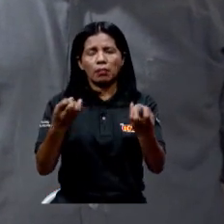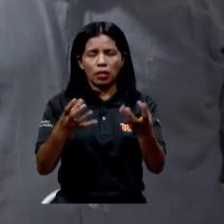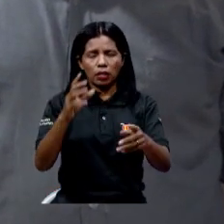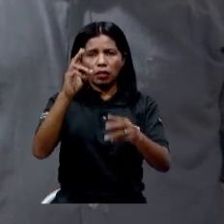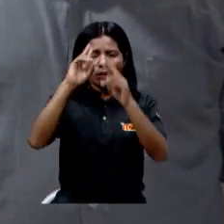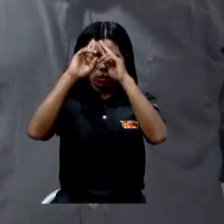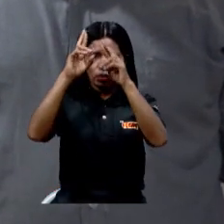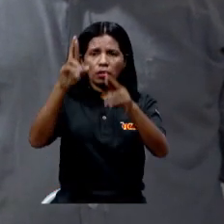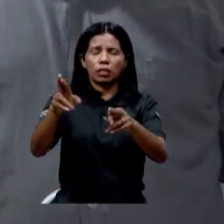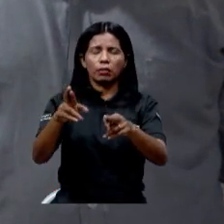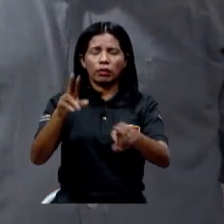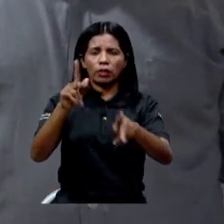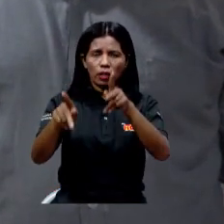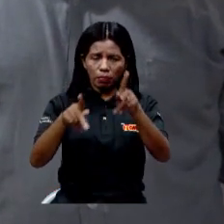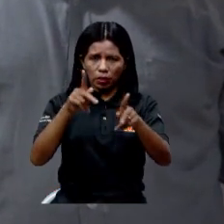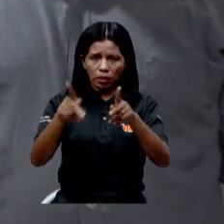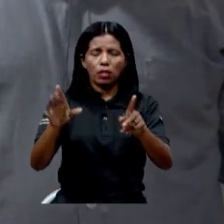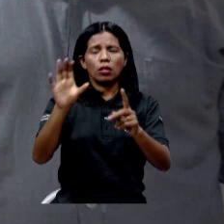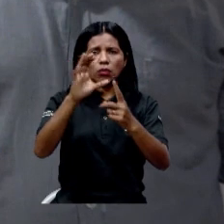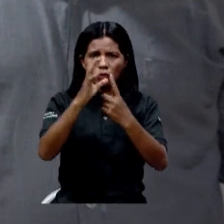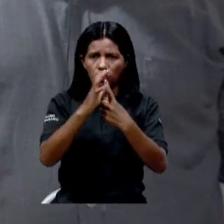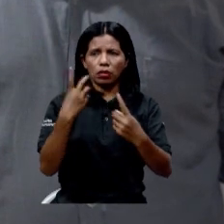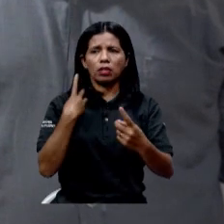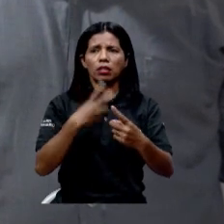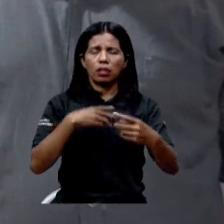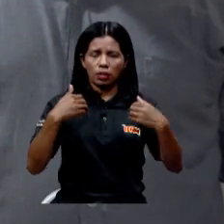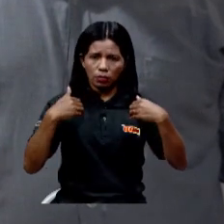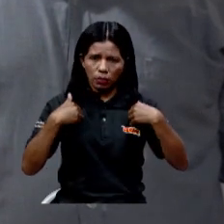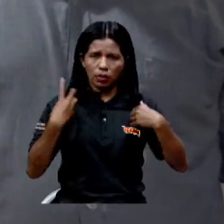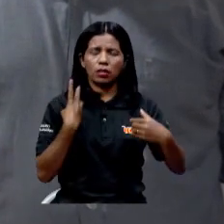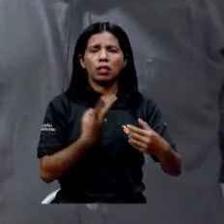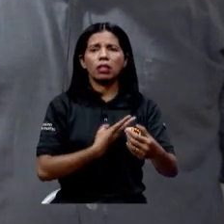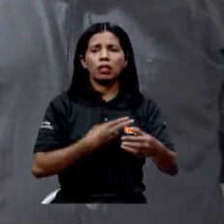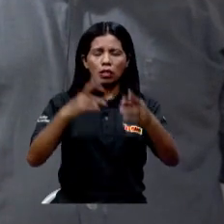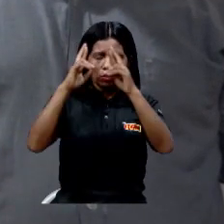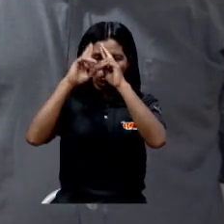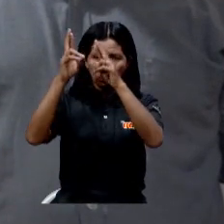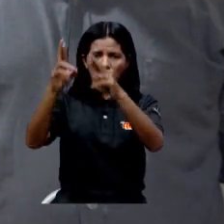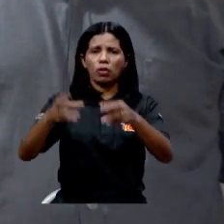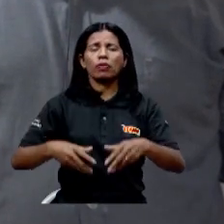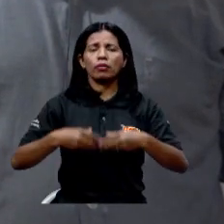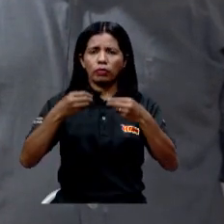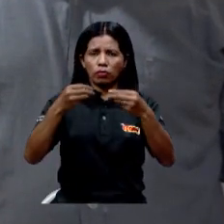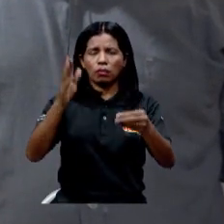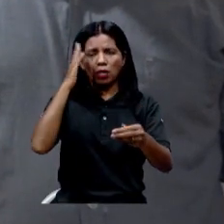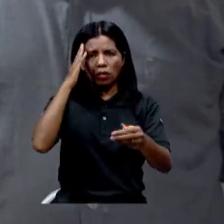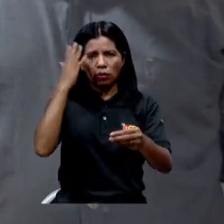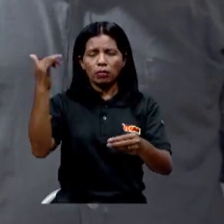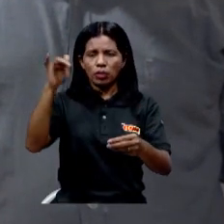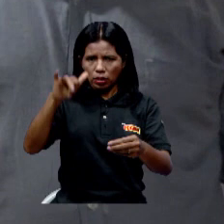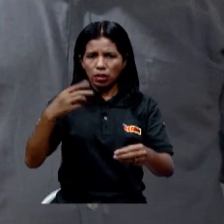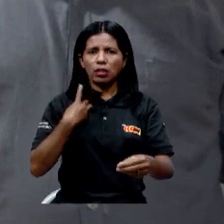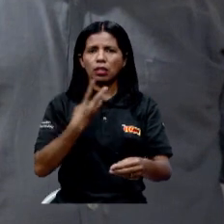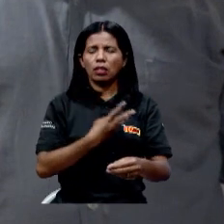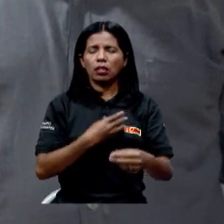minha cultura e temos a minha cultura, fomos a nossa embaixada e